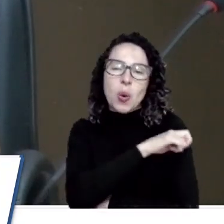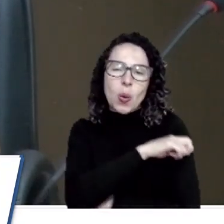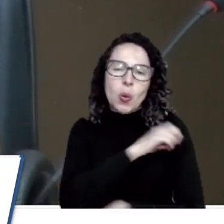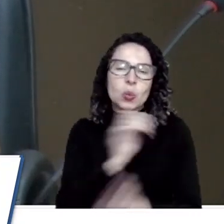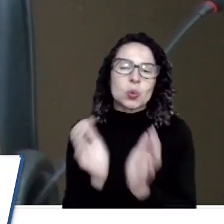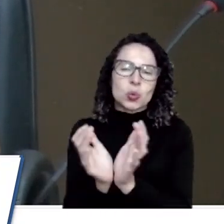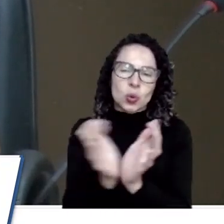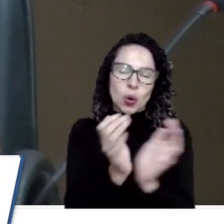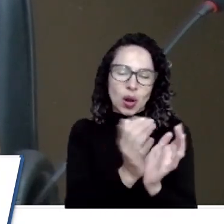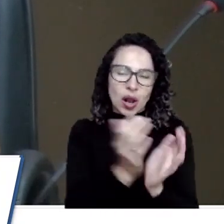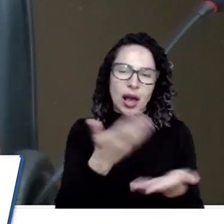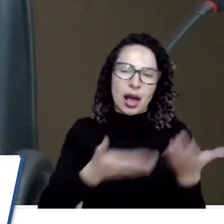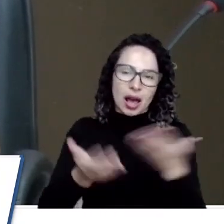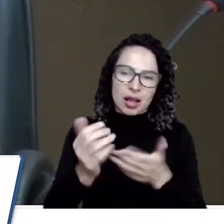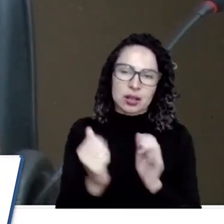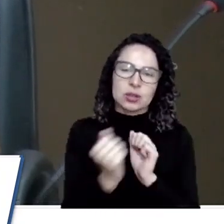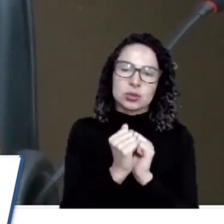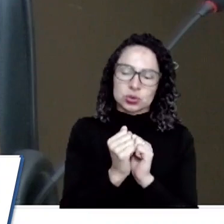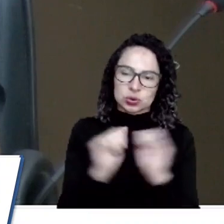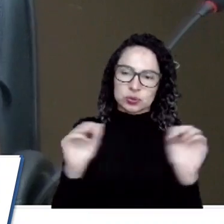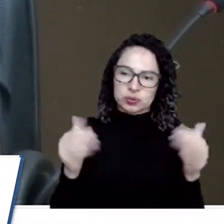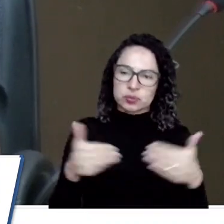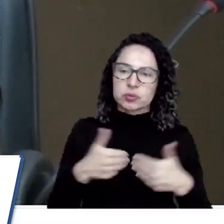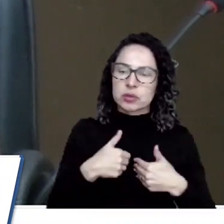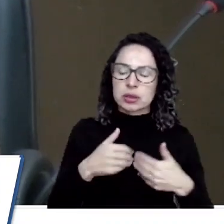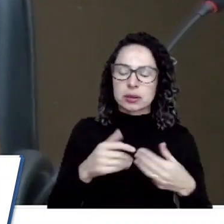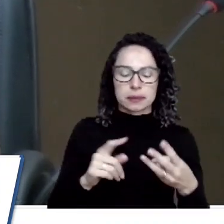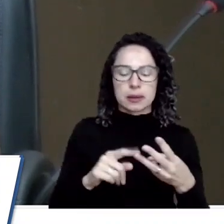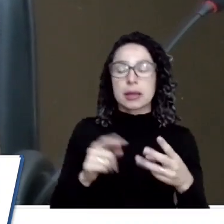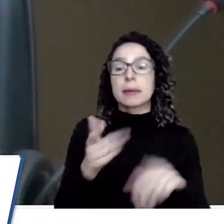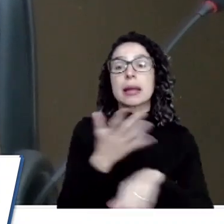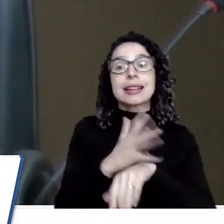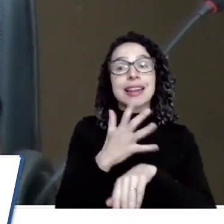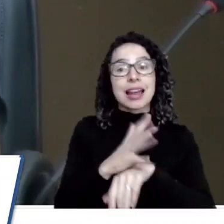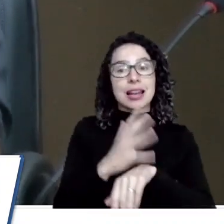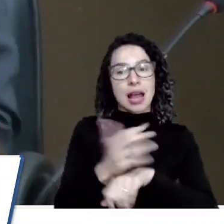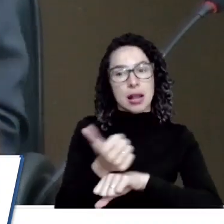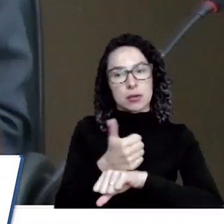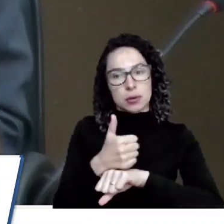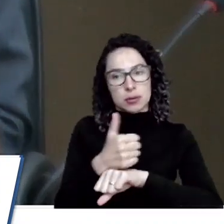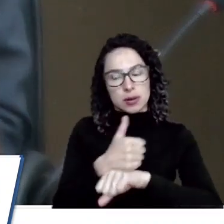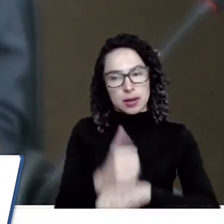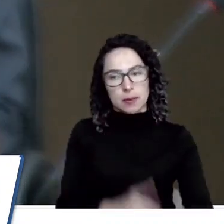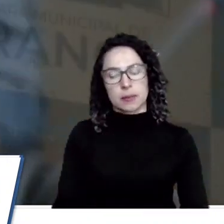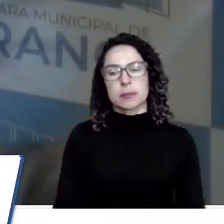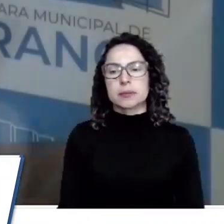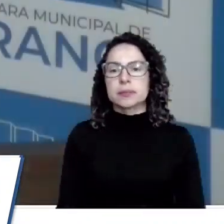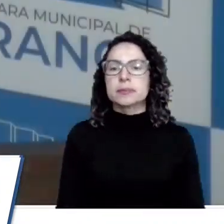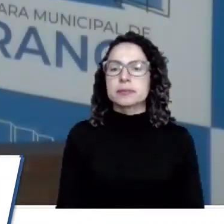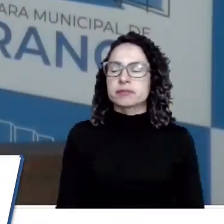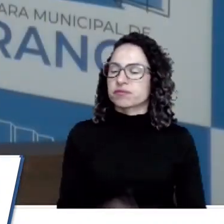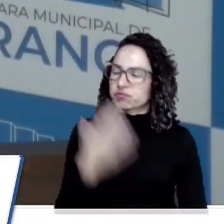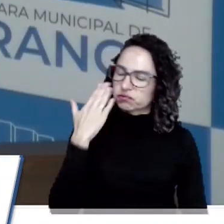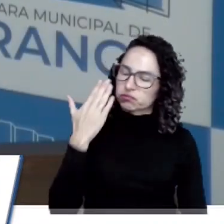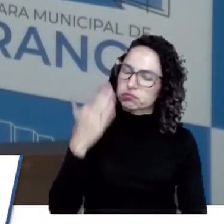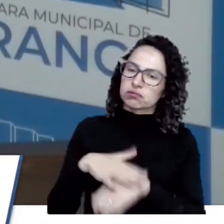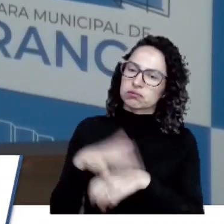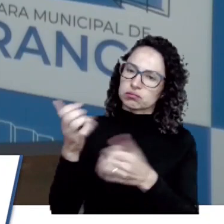a criança com espectro autista e também do treinamento dos profissionais. Exatamente. Obrigado por suas considerações,